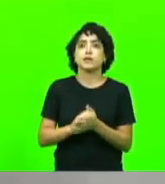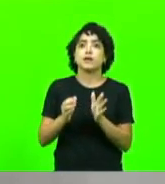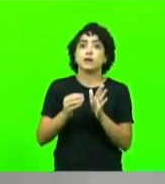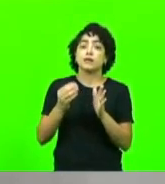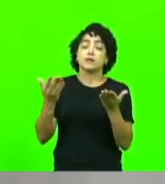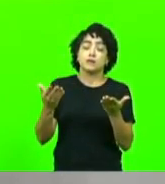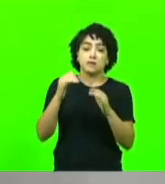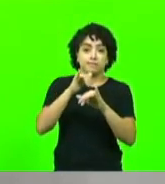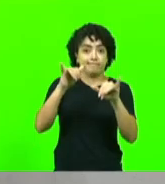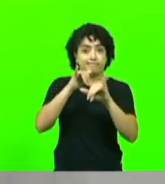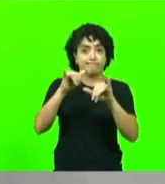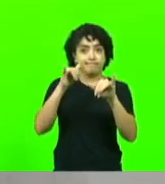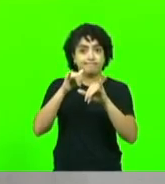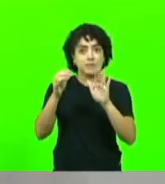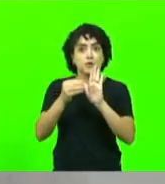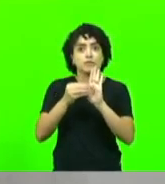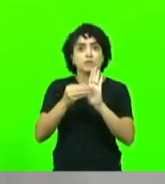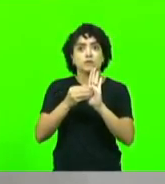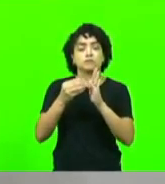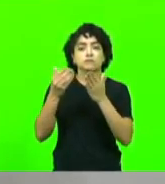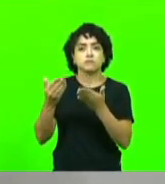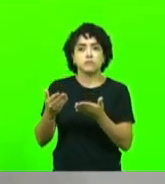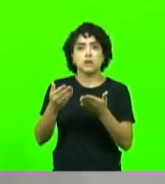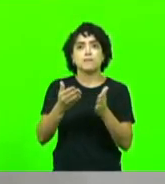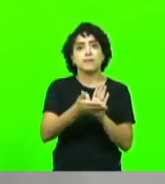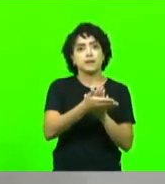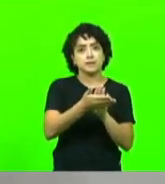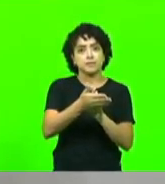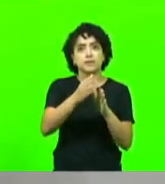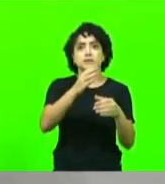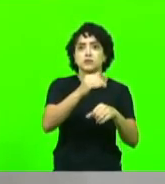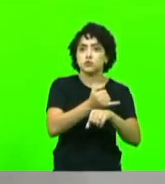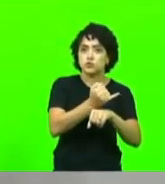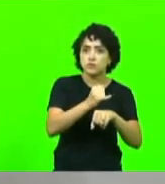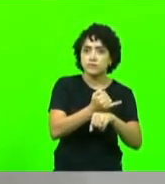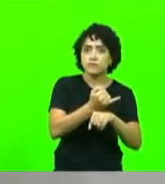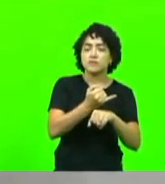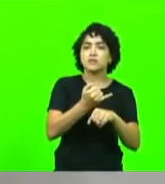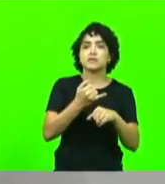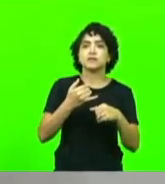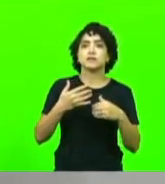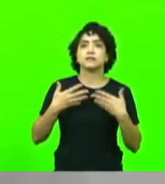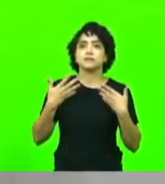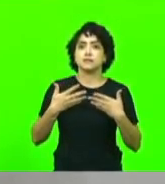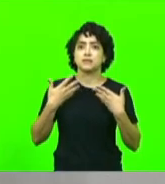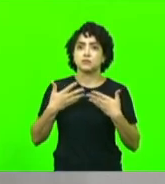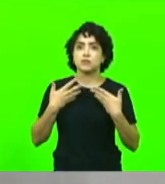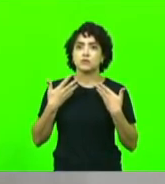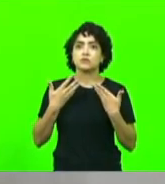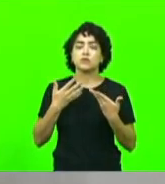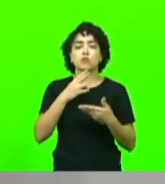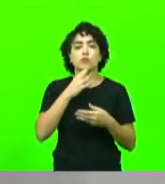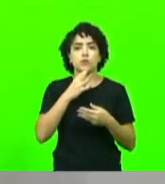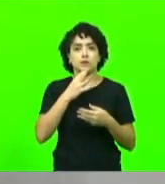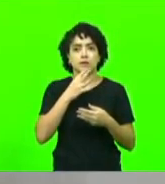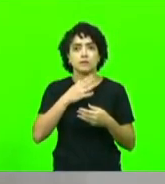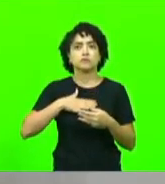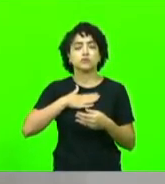mídia, infelizmente. Parabenizar a Joinville, cidade maravilhosa. Conheço, tenho grande apreço por aquela